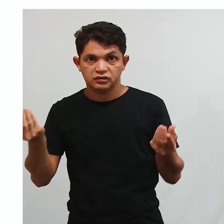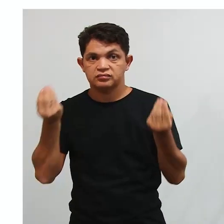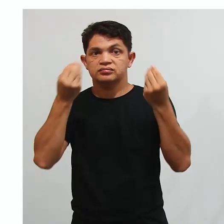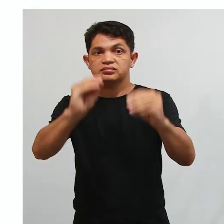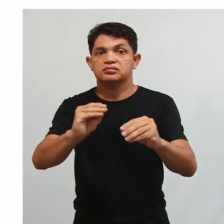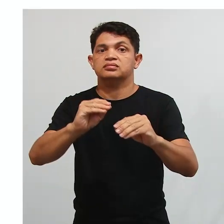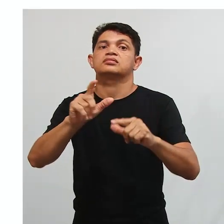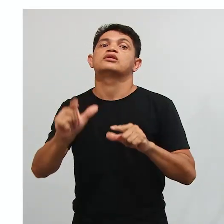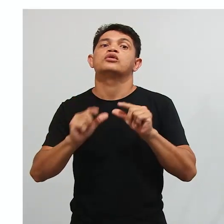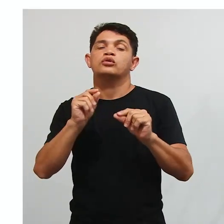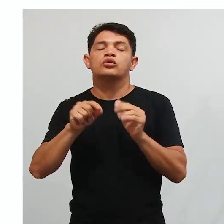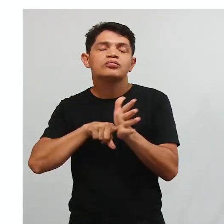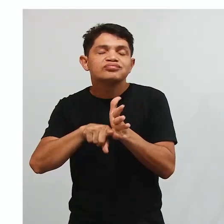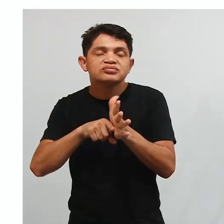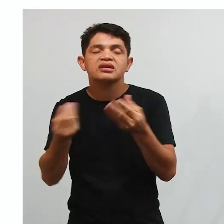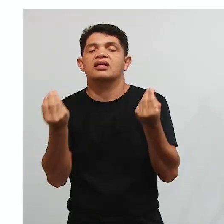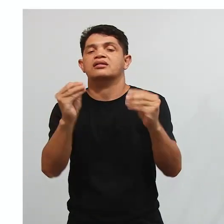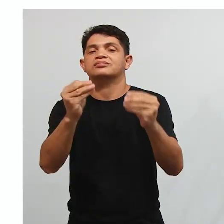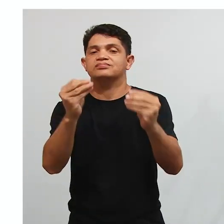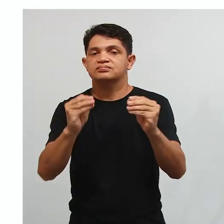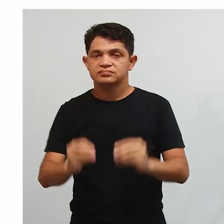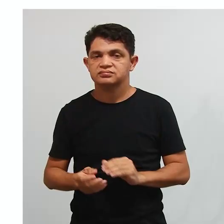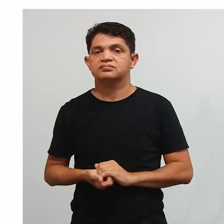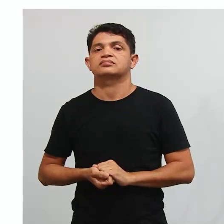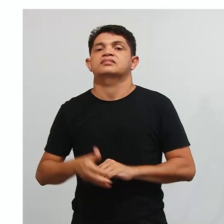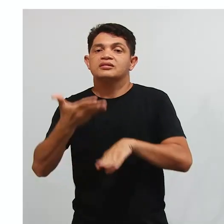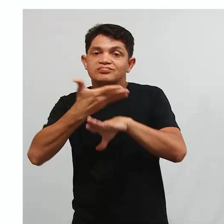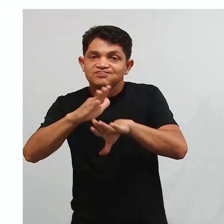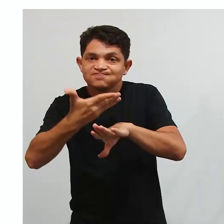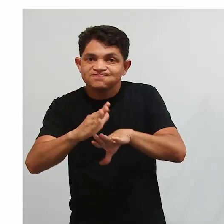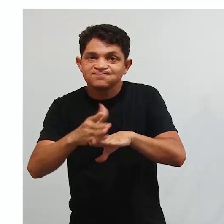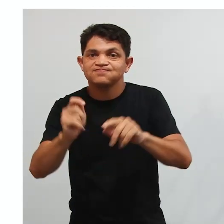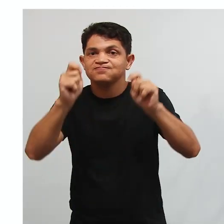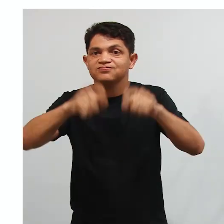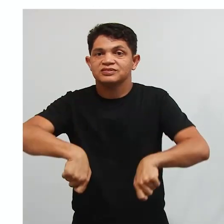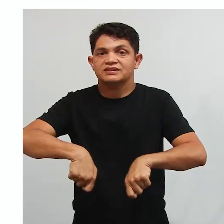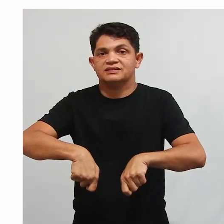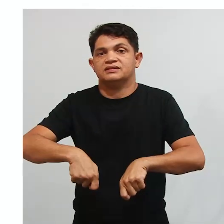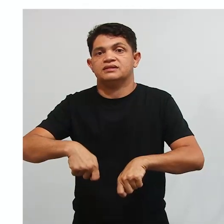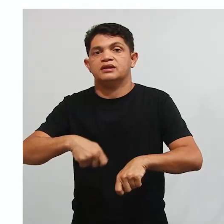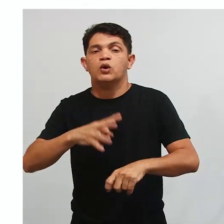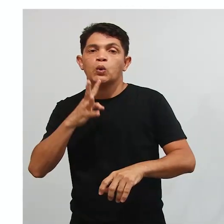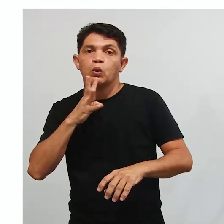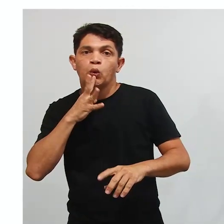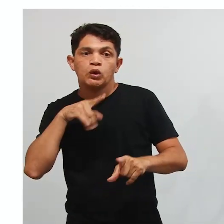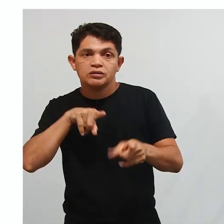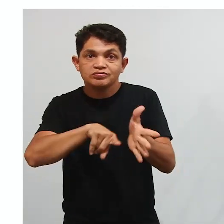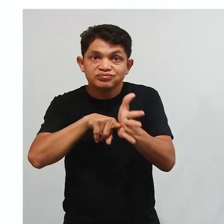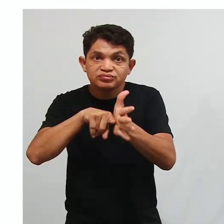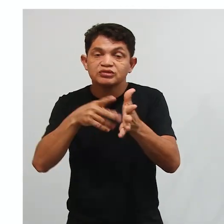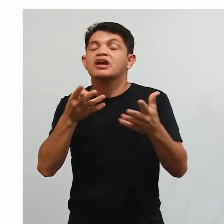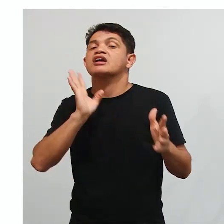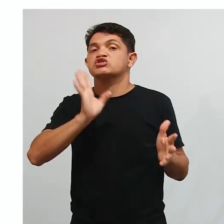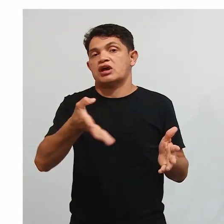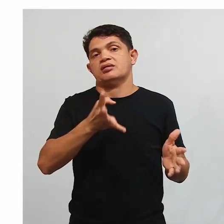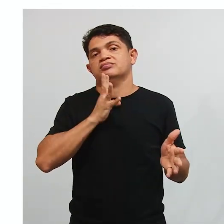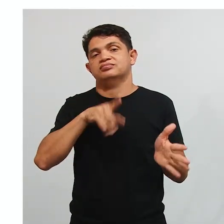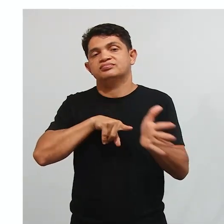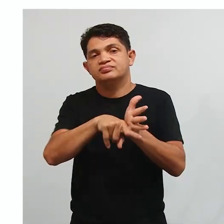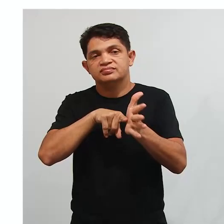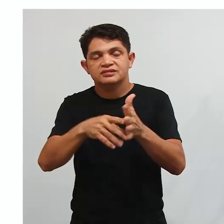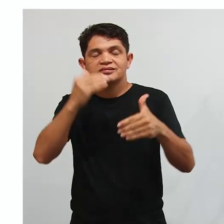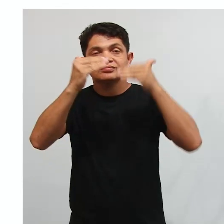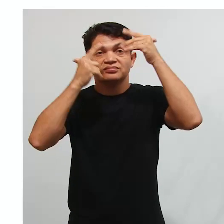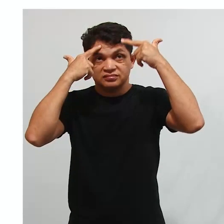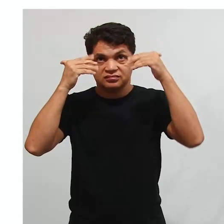ele ele parte de uma pesquisa prática do que foi do que foi conhecido Numa pesquisa prática e vai